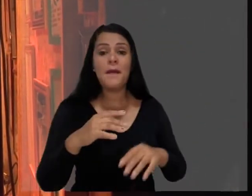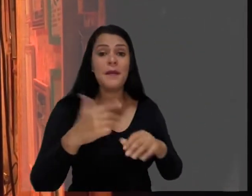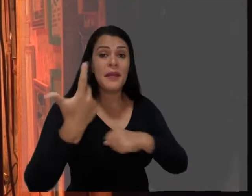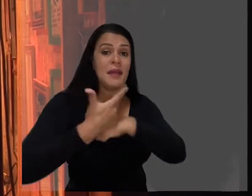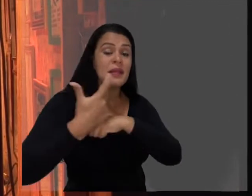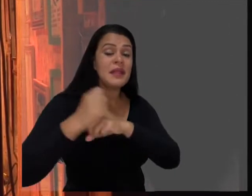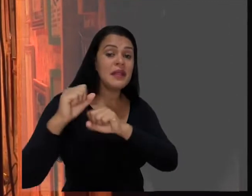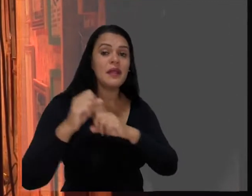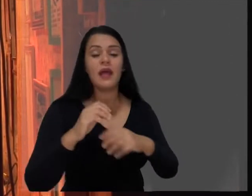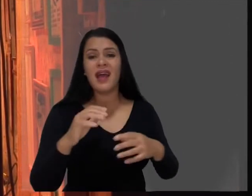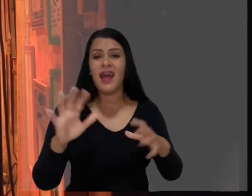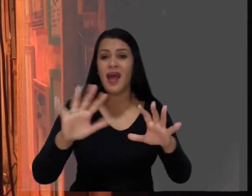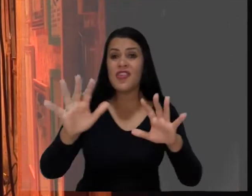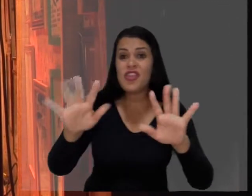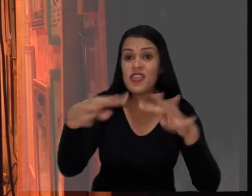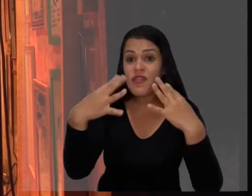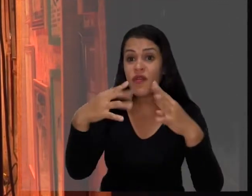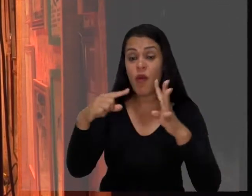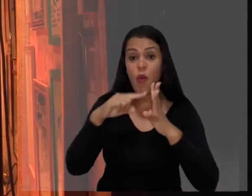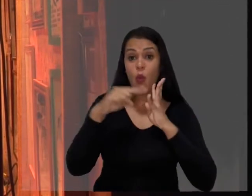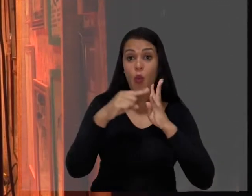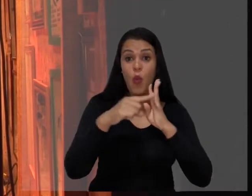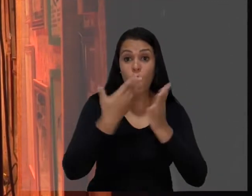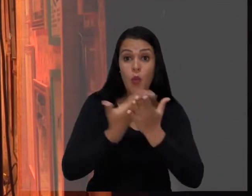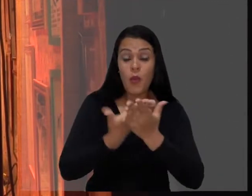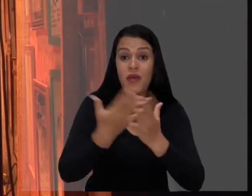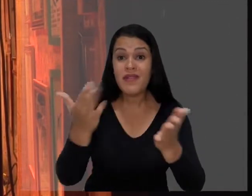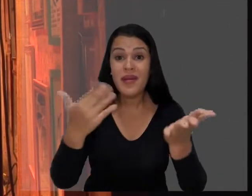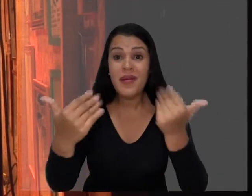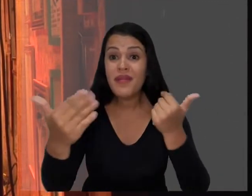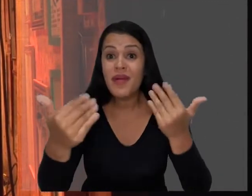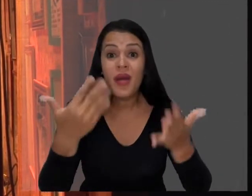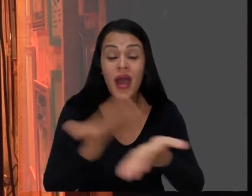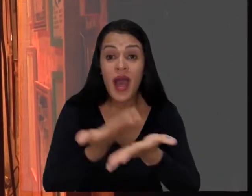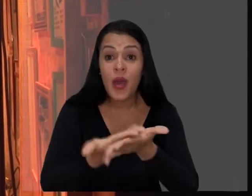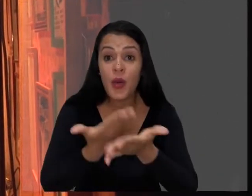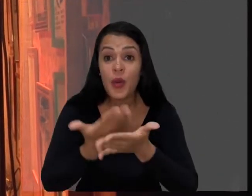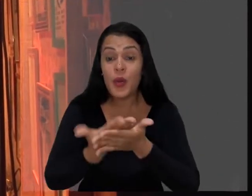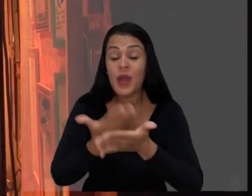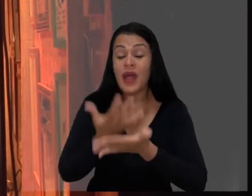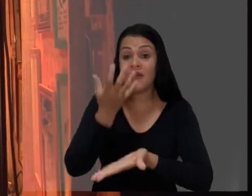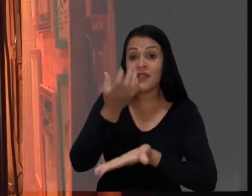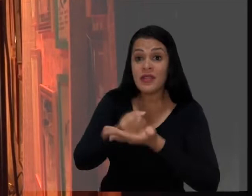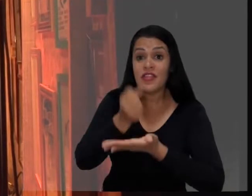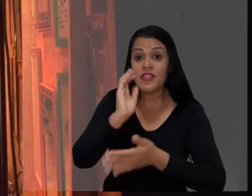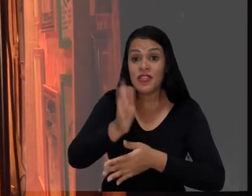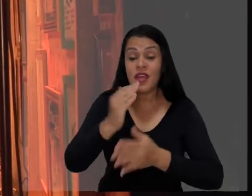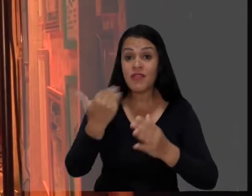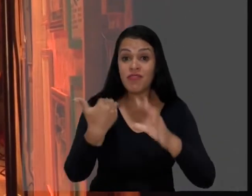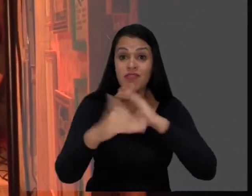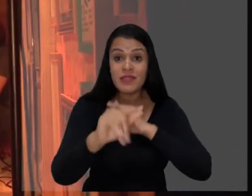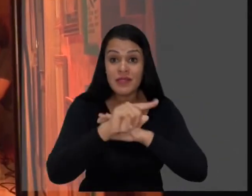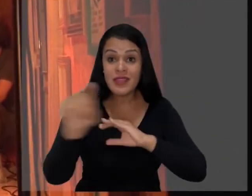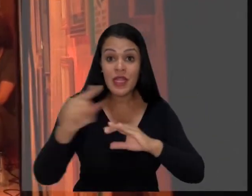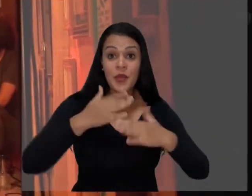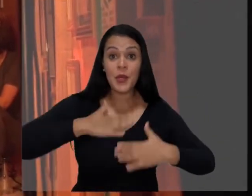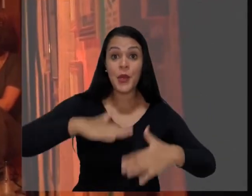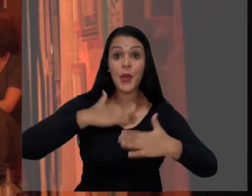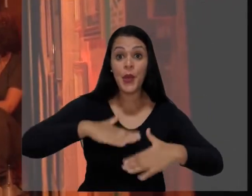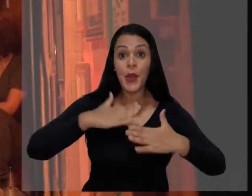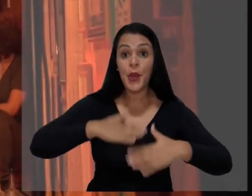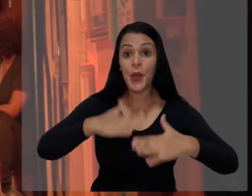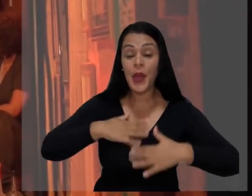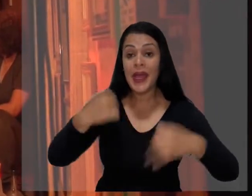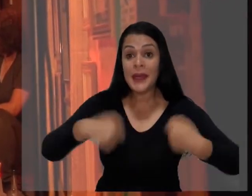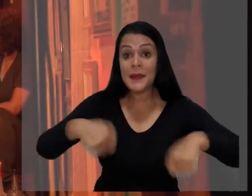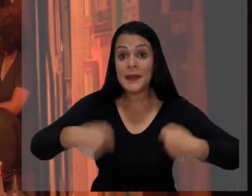lá, vamos ver a quarta grande ferida narcísica, tá? A aula que foi gravada da semana passada eu já vou enviar pra vocês, fiquem tranquilos. Mas agora a